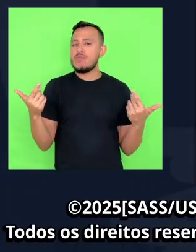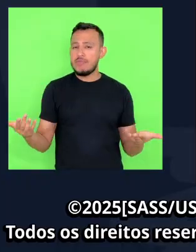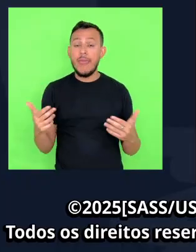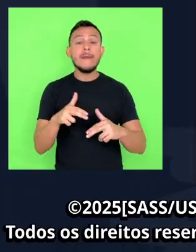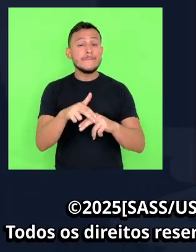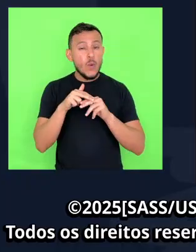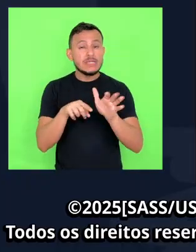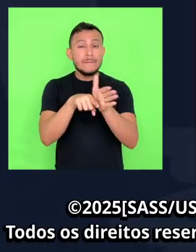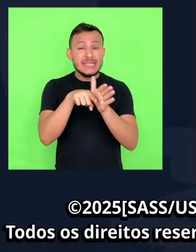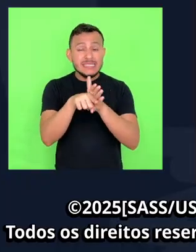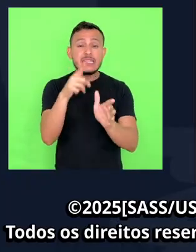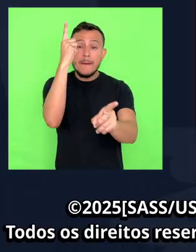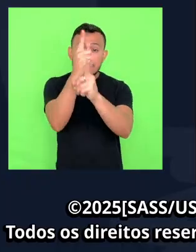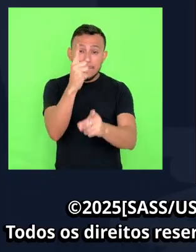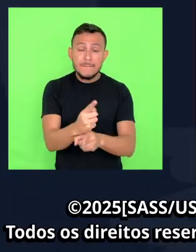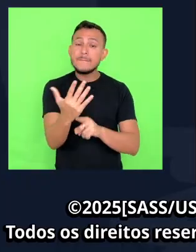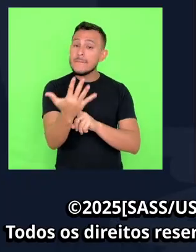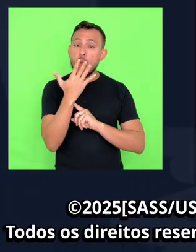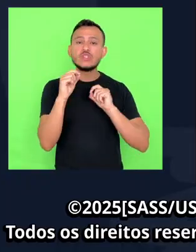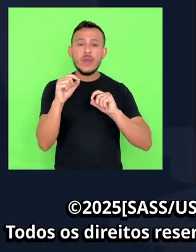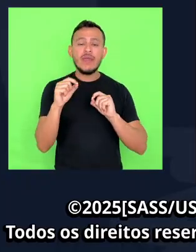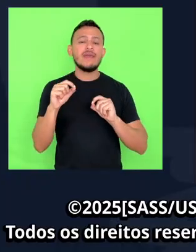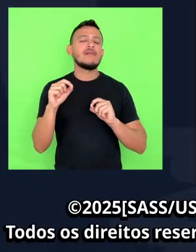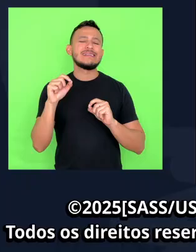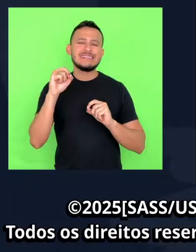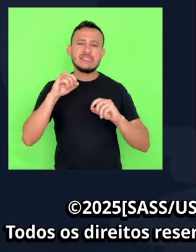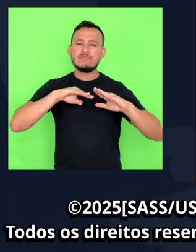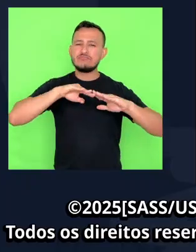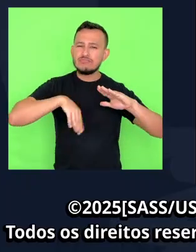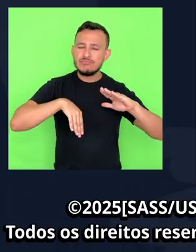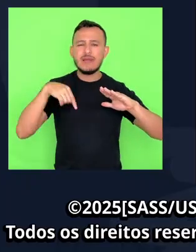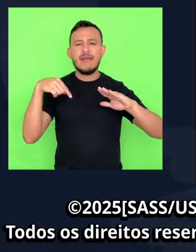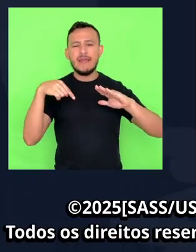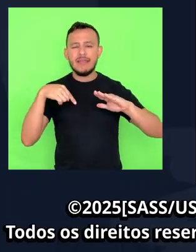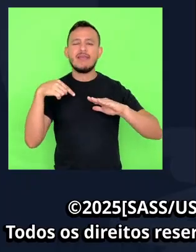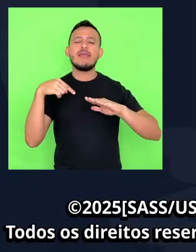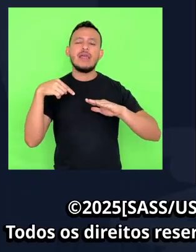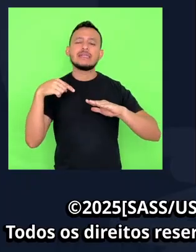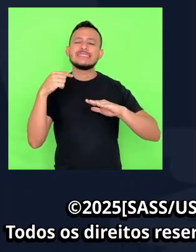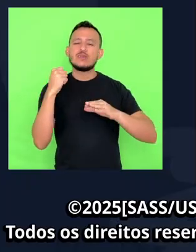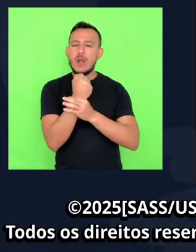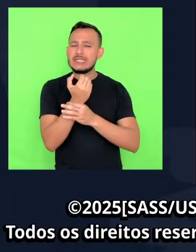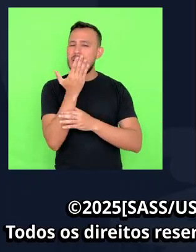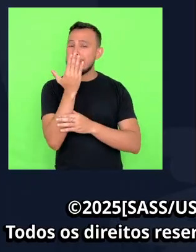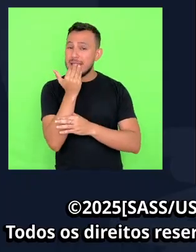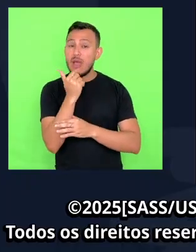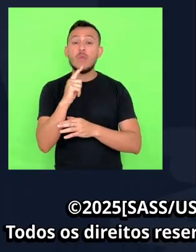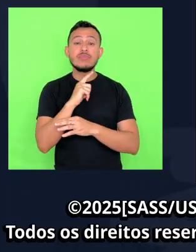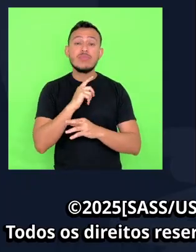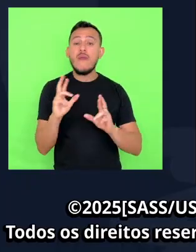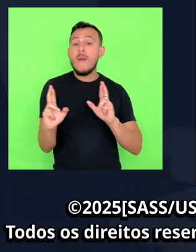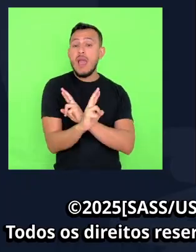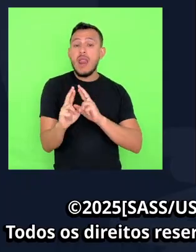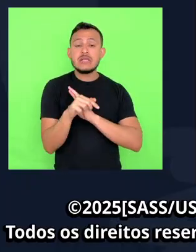literatura mostra que níveis mais baixos de insegurança alimentar, moderada, grave, vão se relacionar com